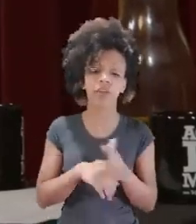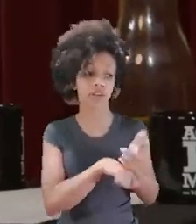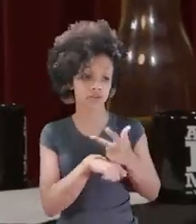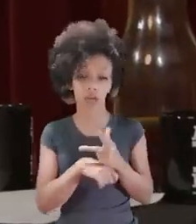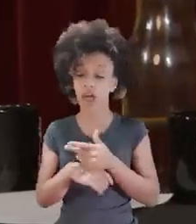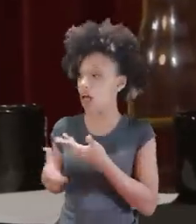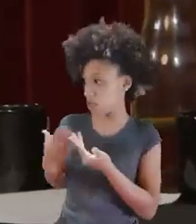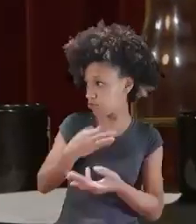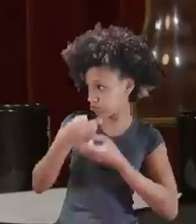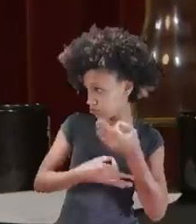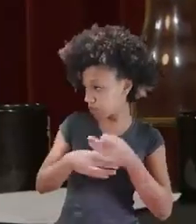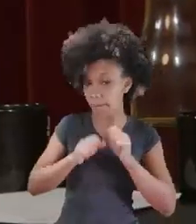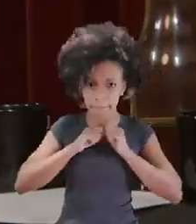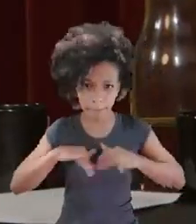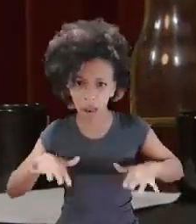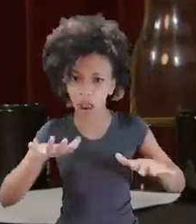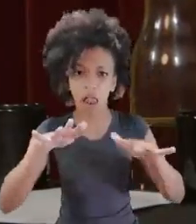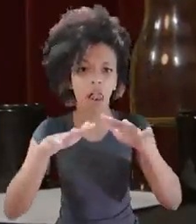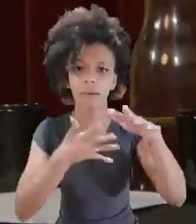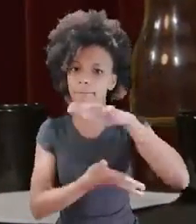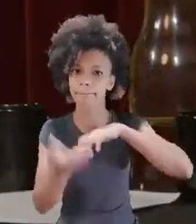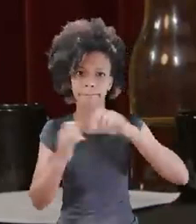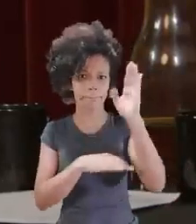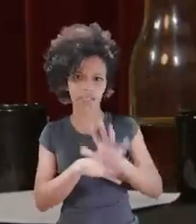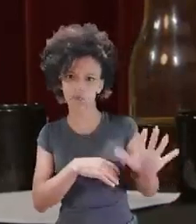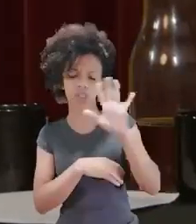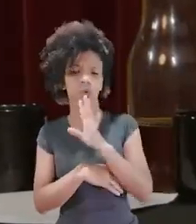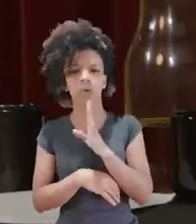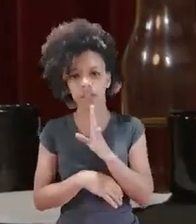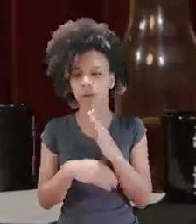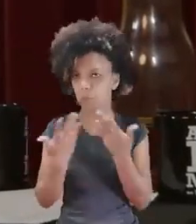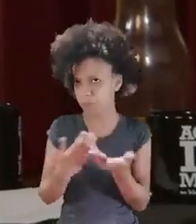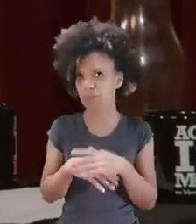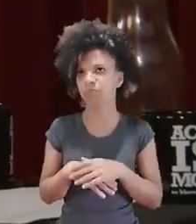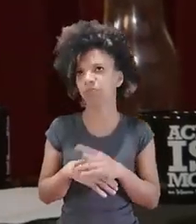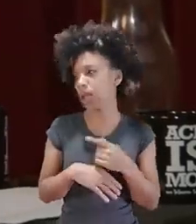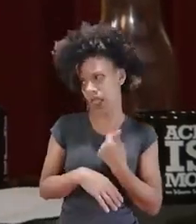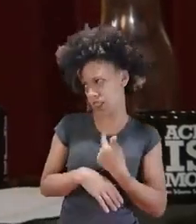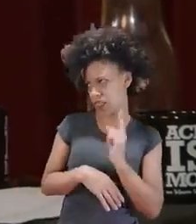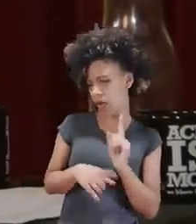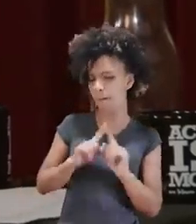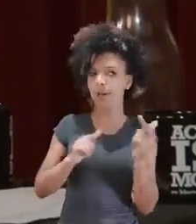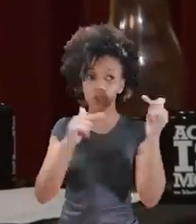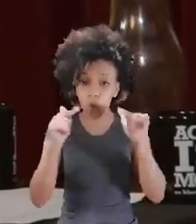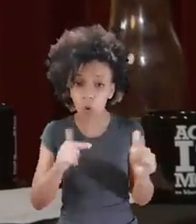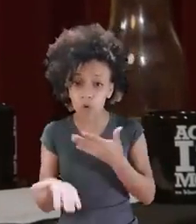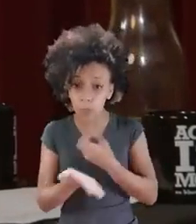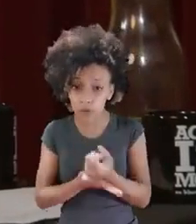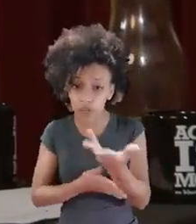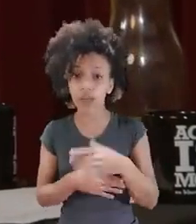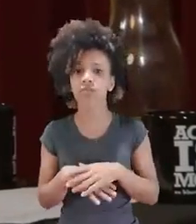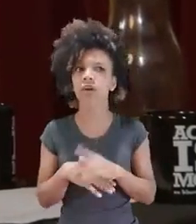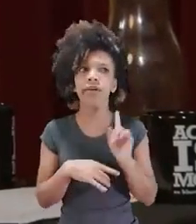dele filmado torcer para fazer uma xícara explosão esse cara bombom para Brasil inteiro conhecer não é não por causa de mim apenas mas também